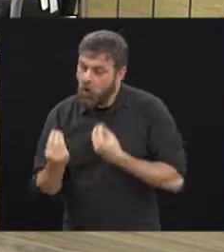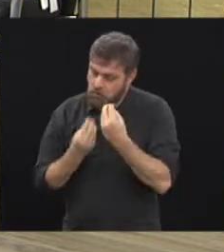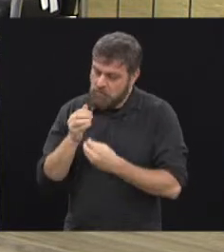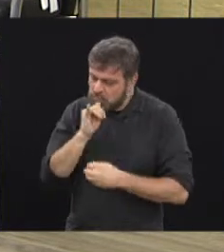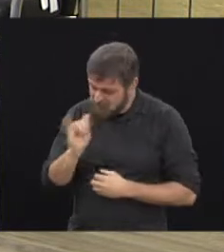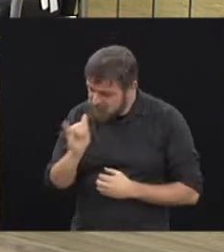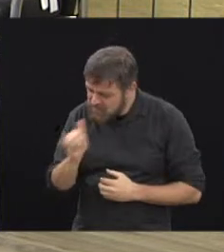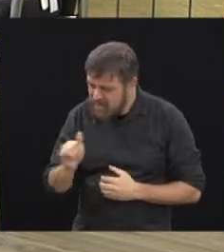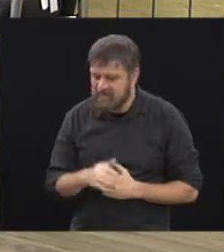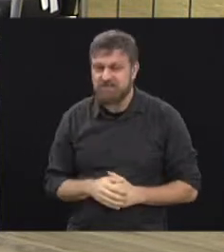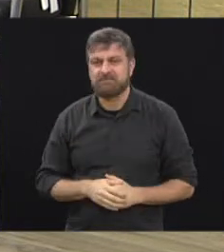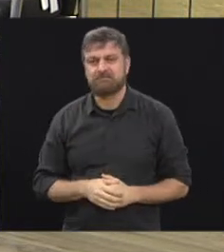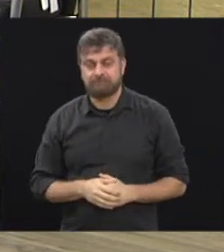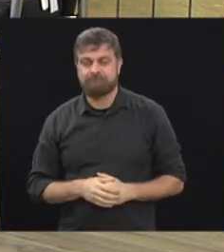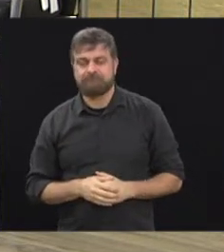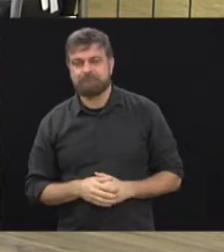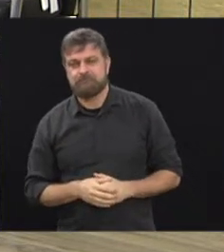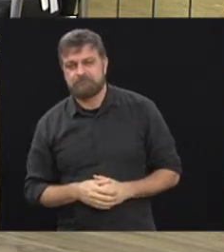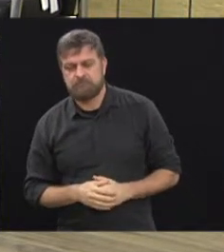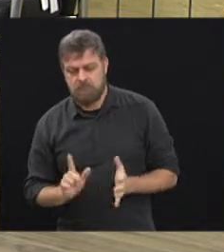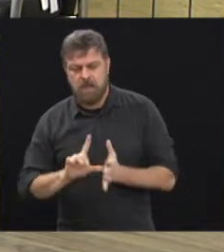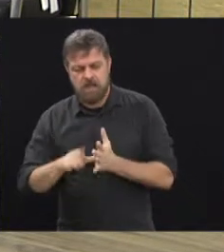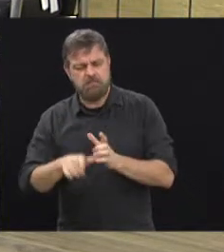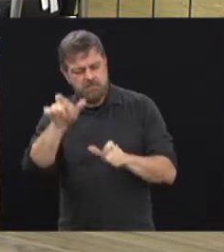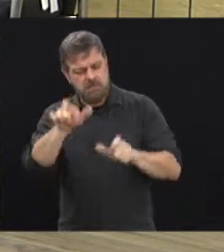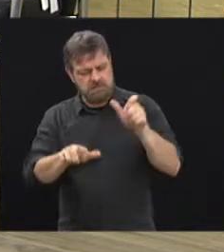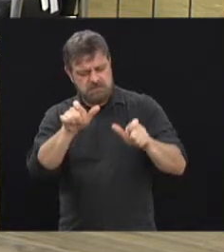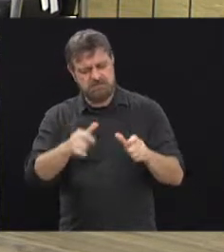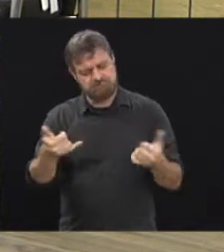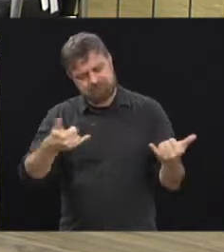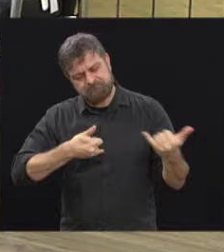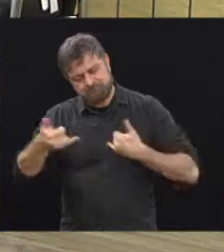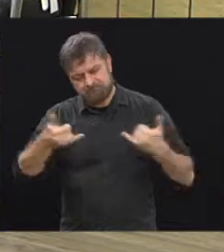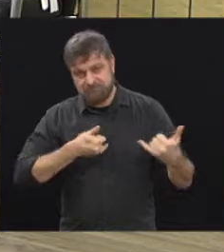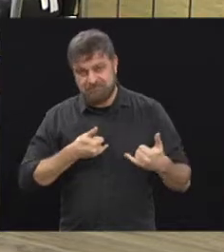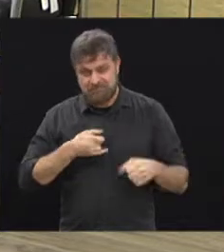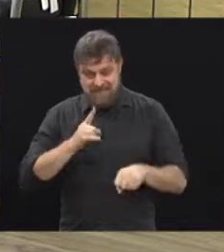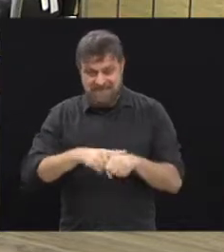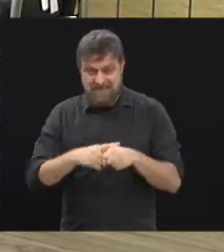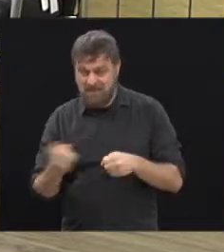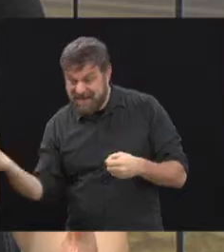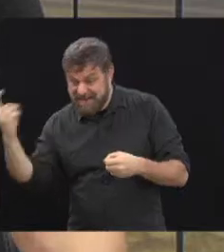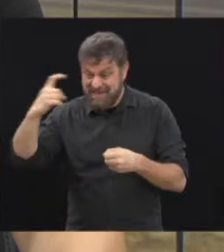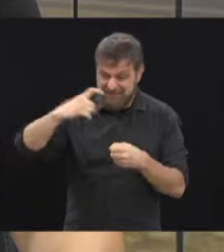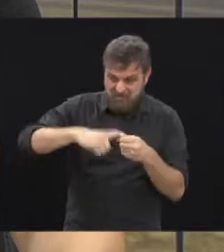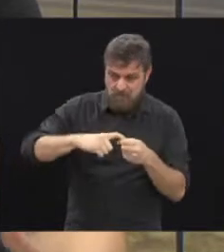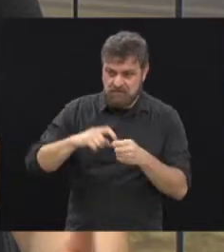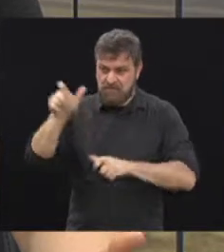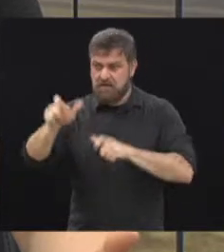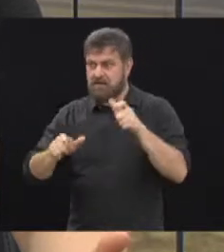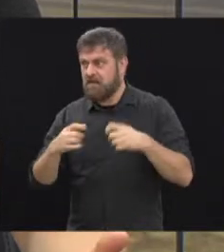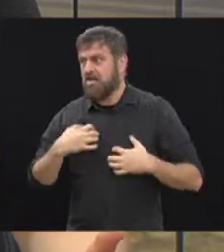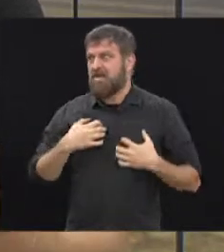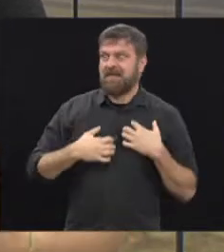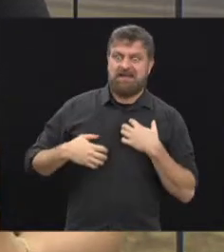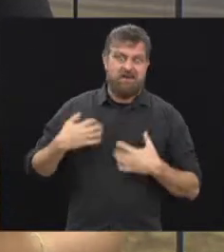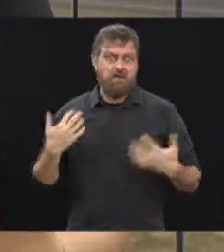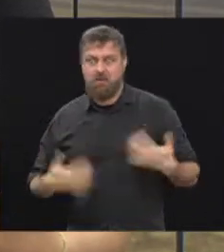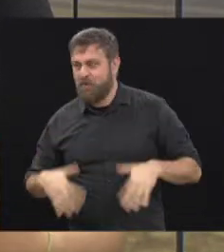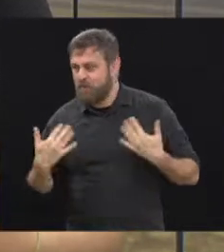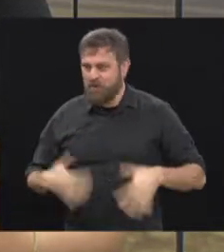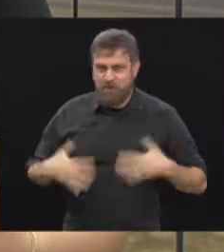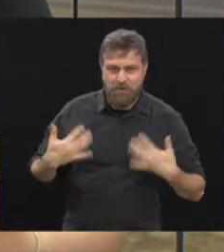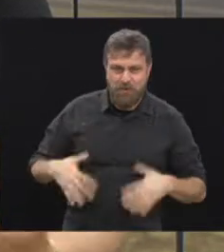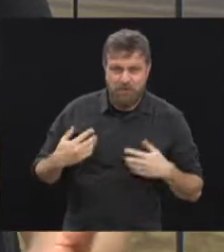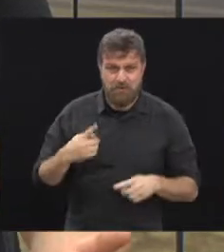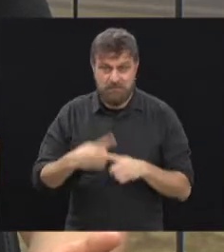outro. Vocês recebem esse contato depois? A volta, logo que a pessoa chega, ela ainda tá digerindo. Eu costumo até